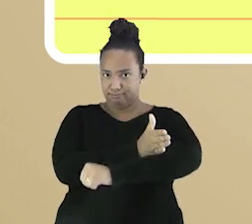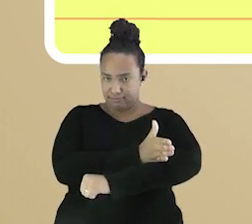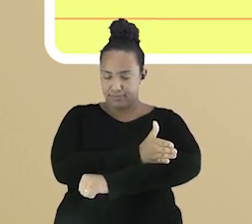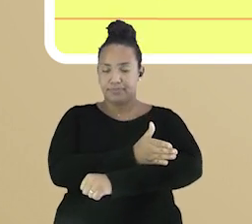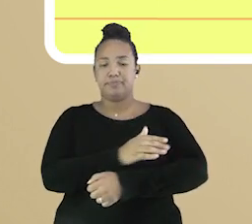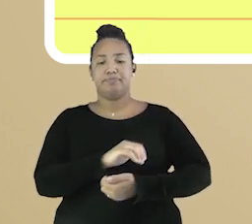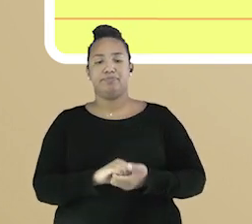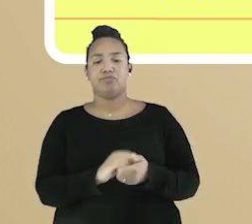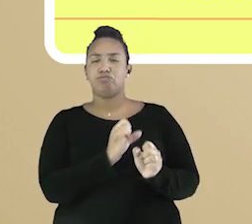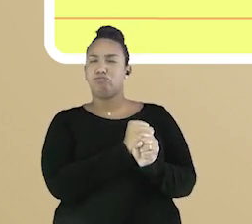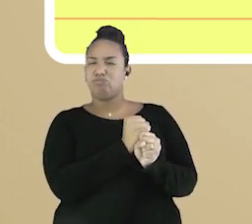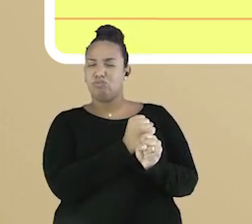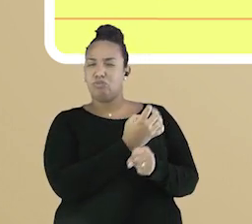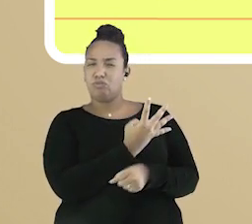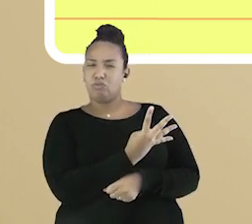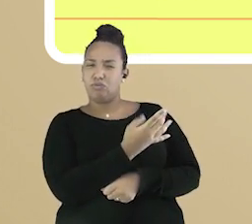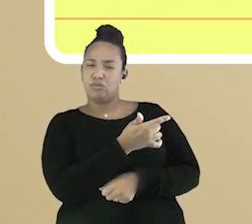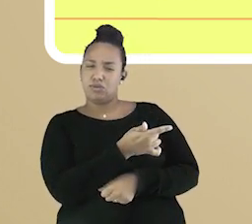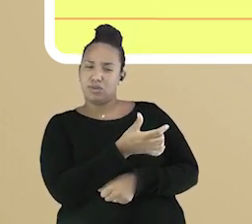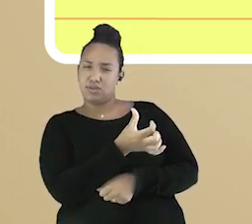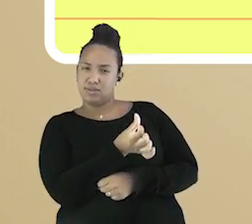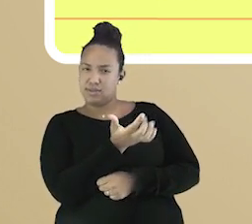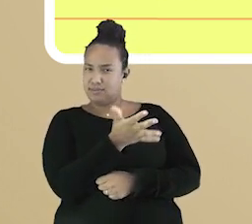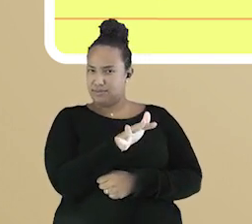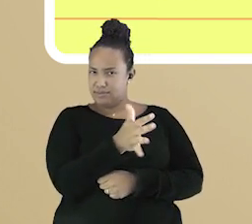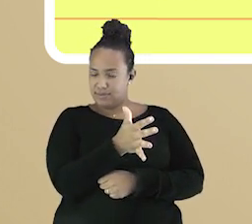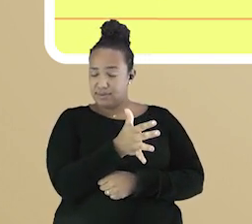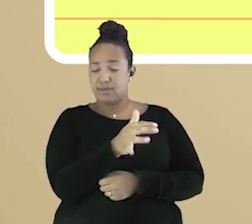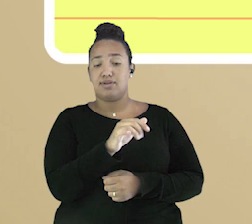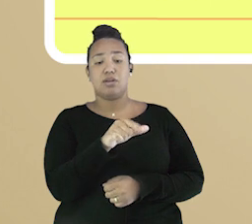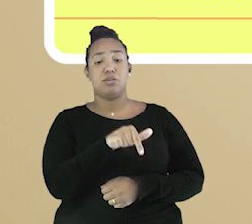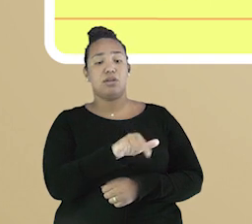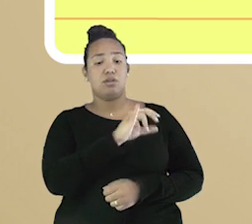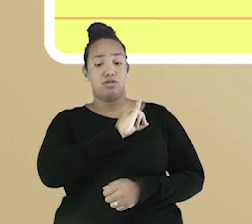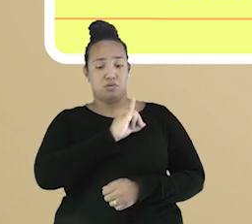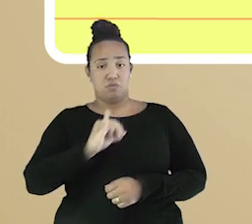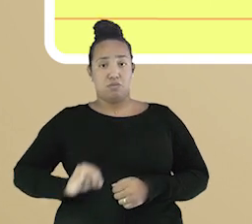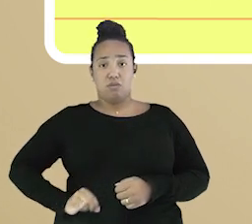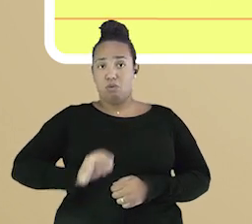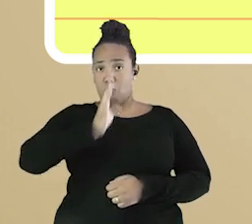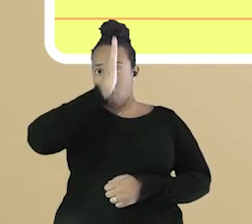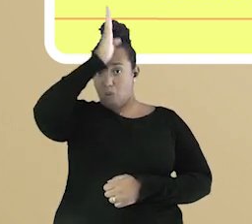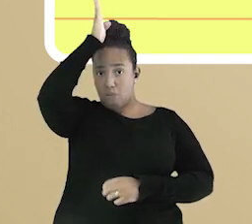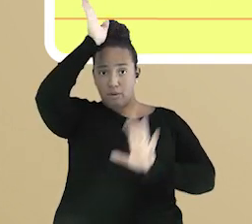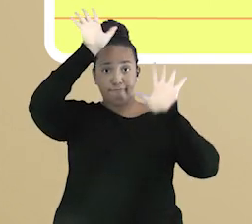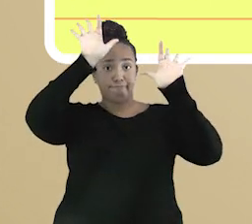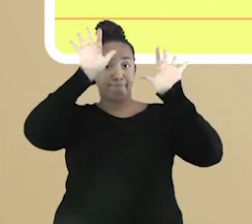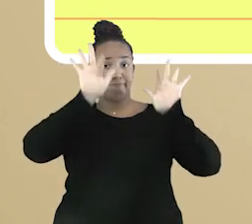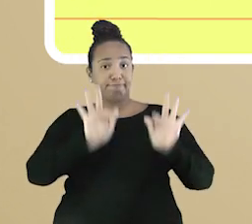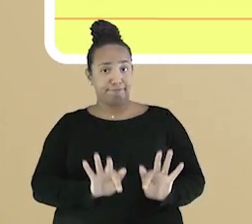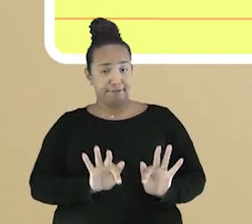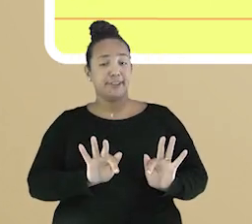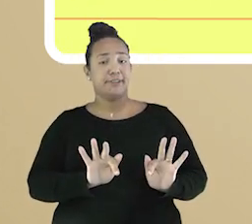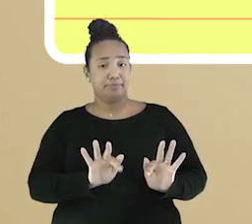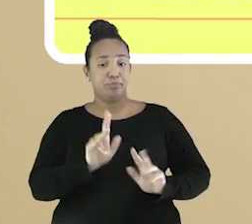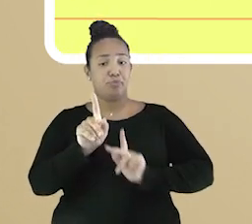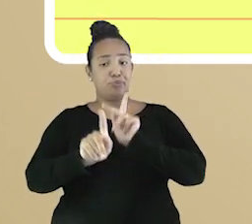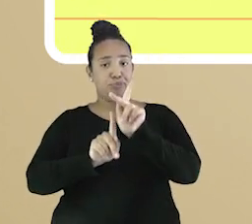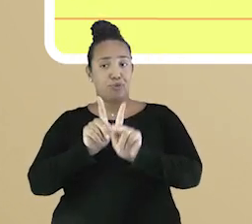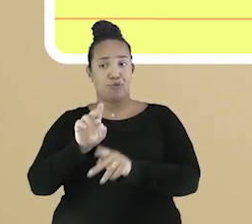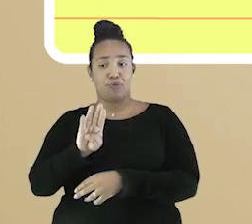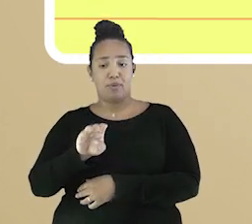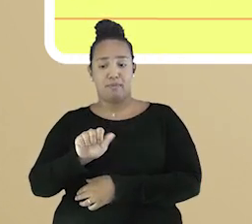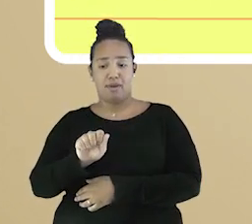Média, mais ou menos no ano de 476, temos o fim do Império Romano do Ocidente, com a invasão dos